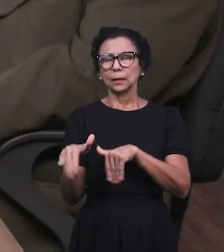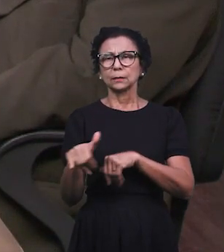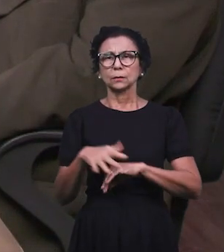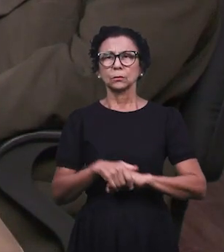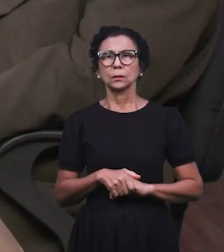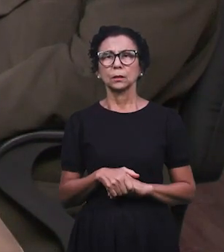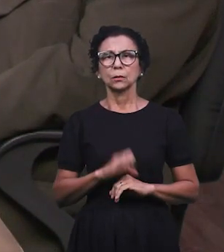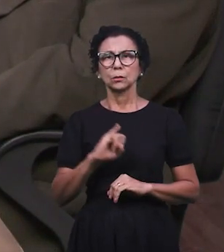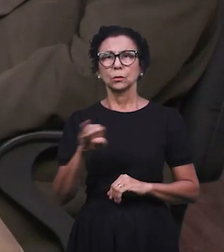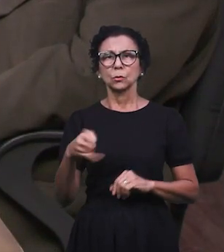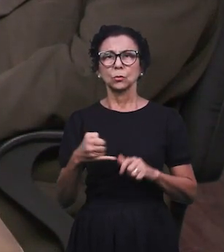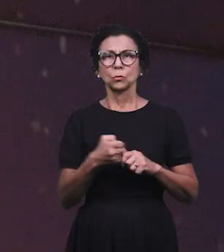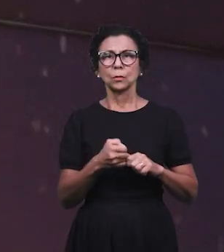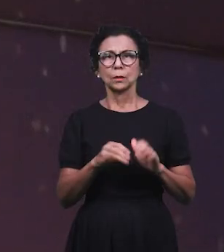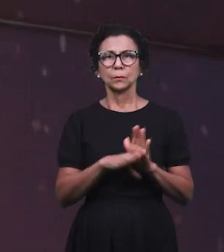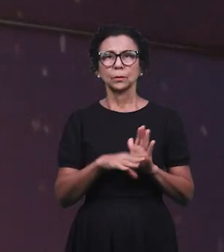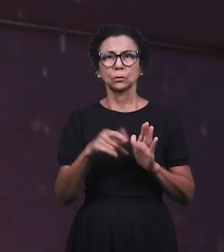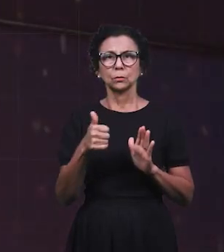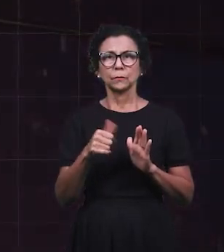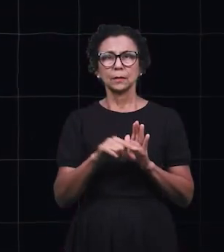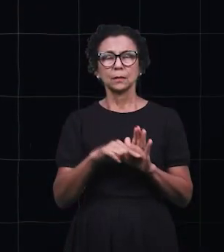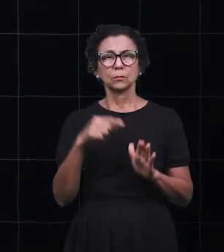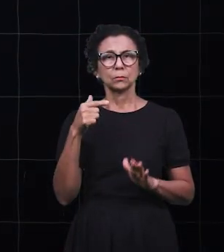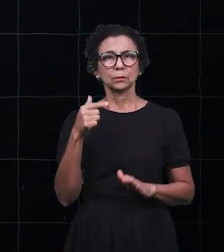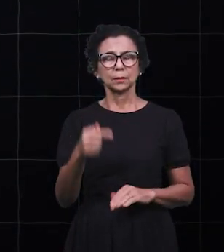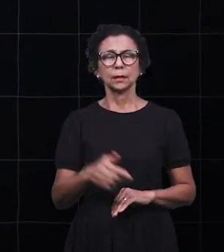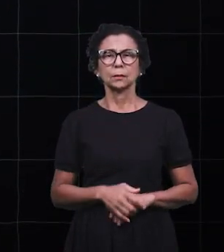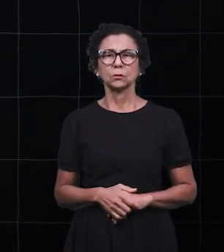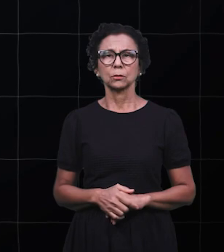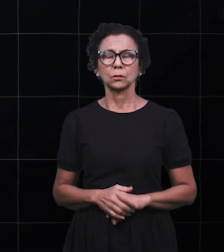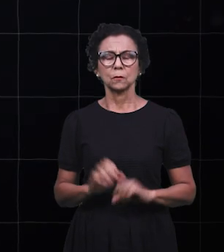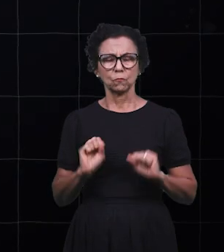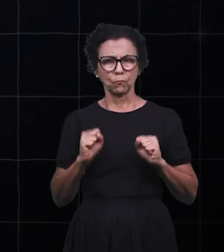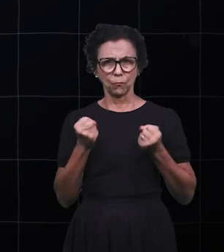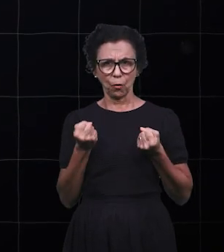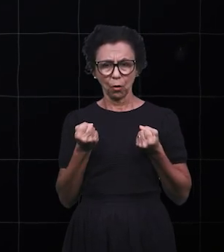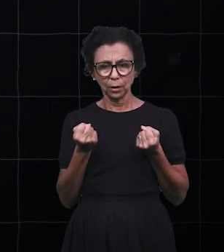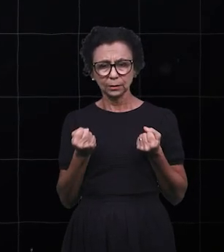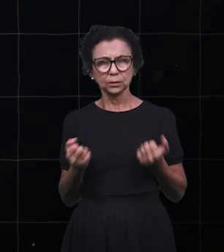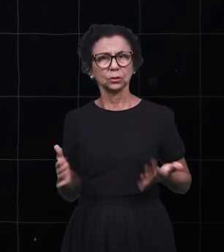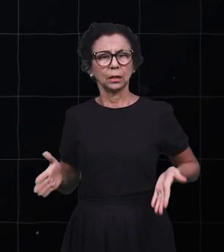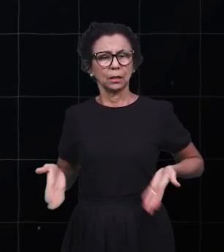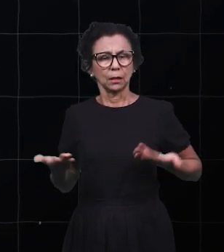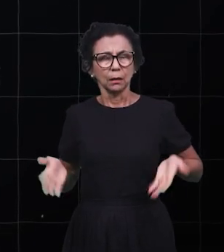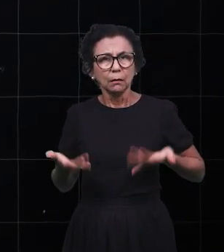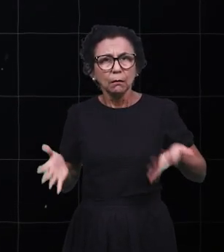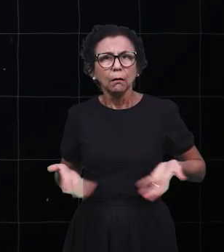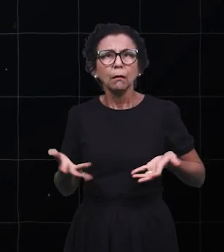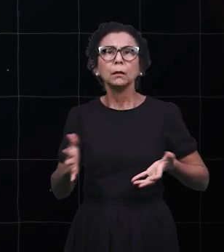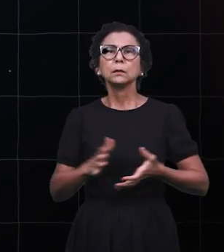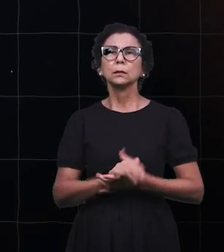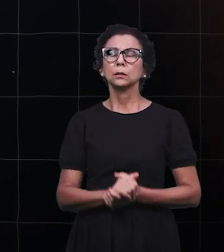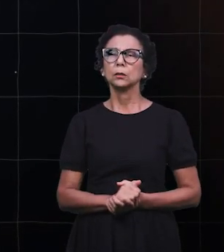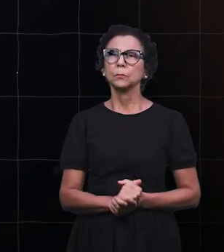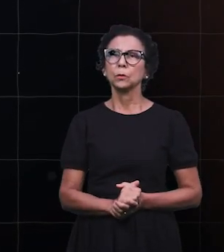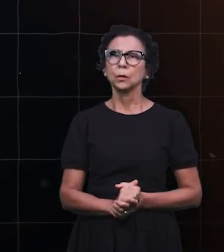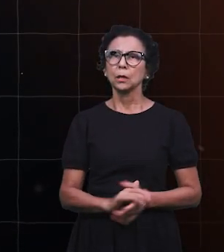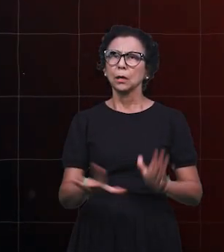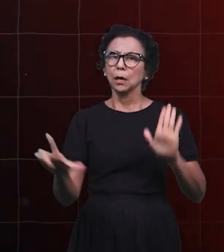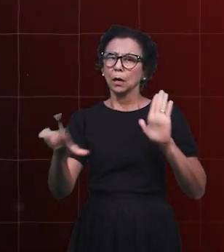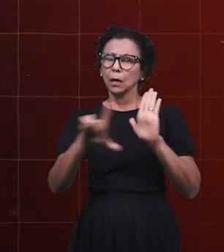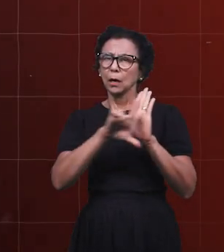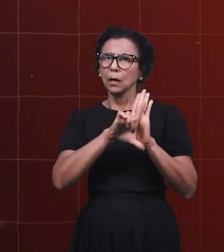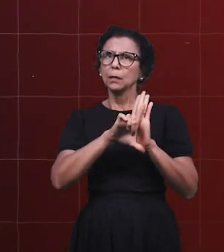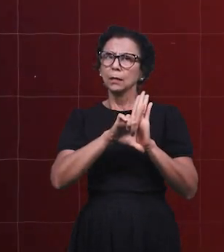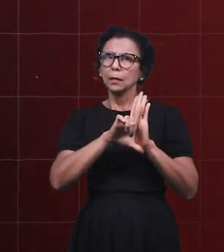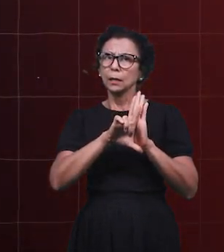O texto de Josué 1,7 fala assim: "Tão somente esforça-te, tem muito bom ânimo, para teres o cuidado de fazer